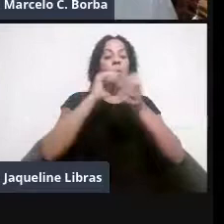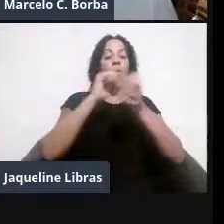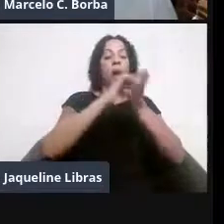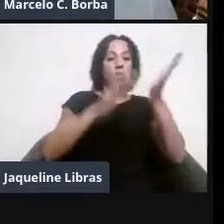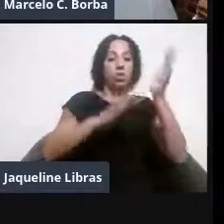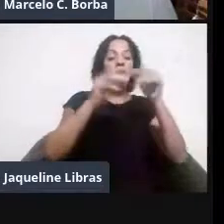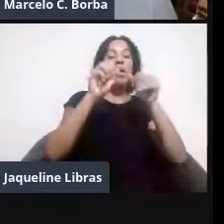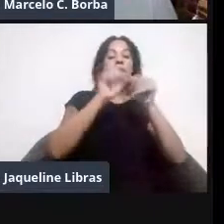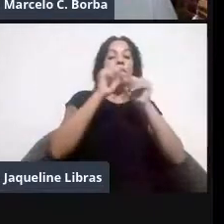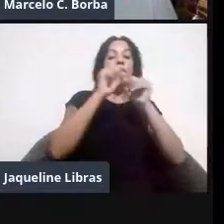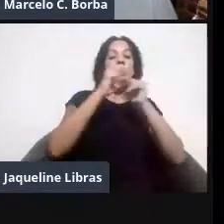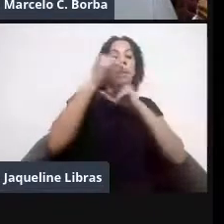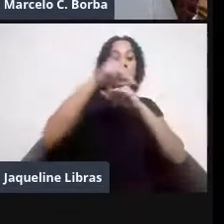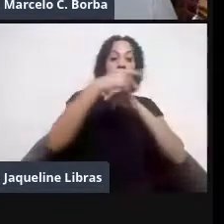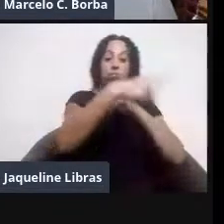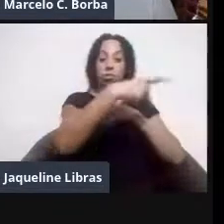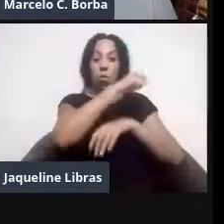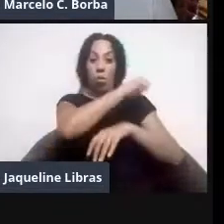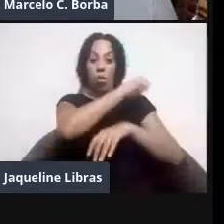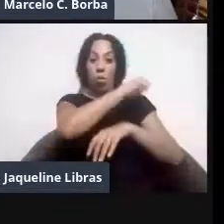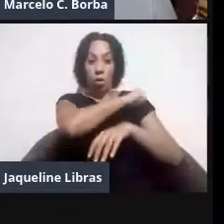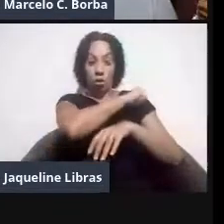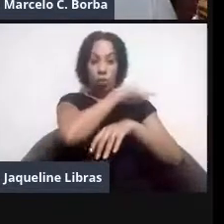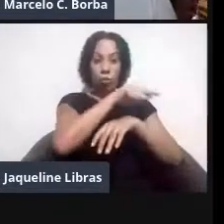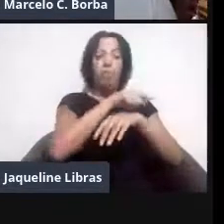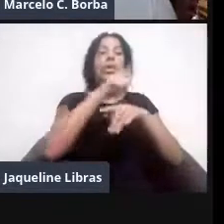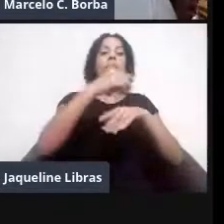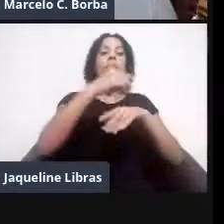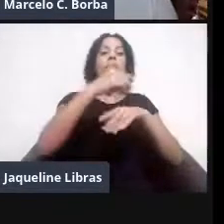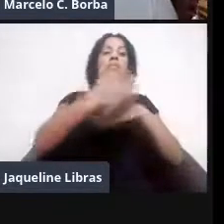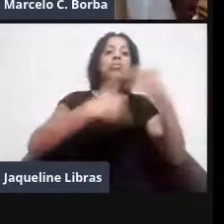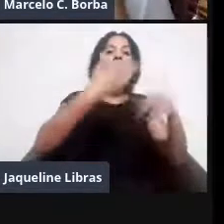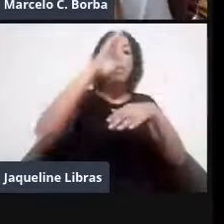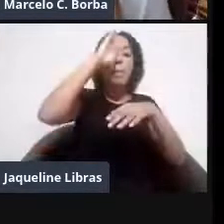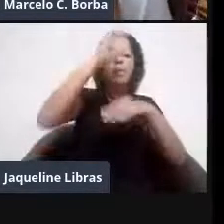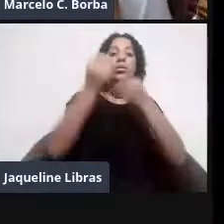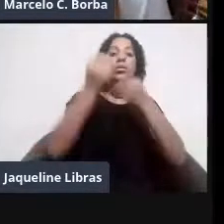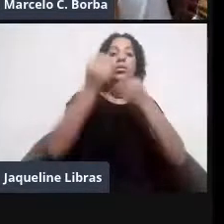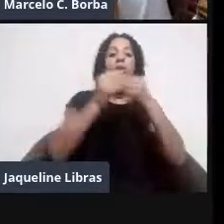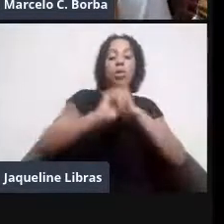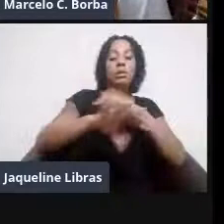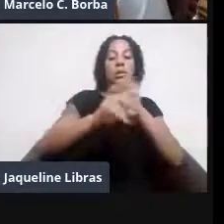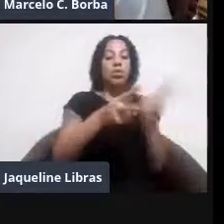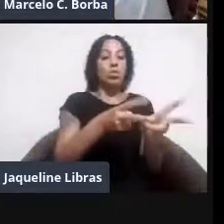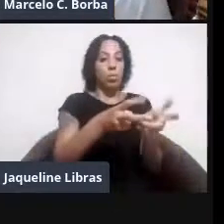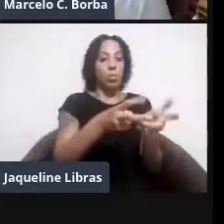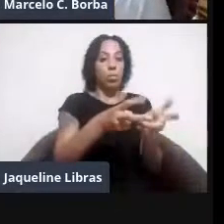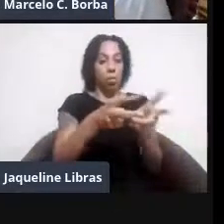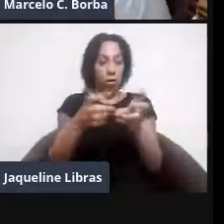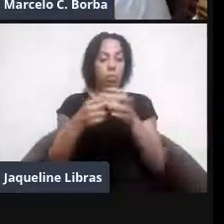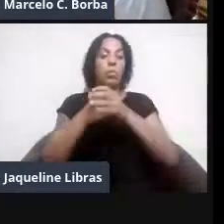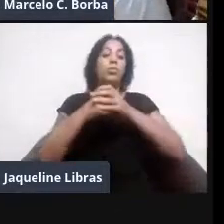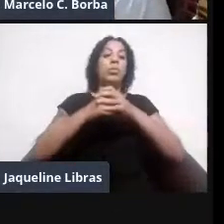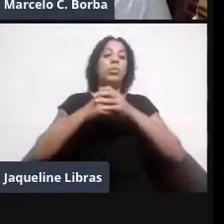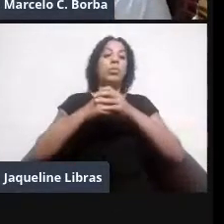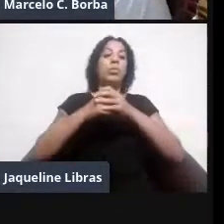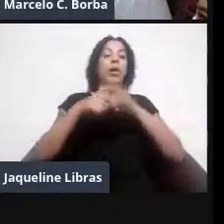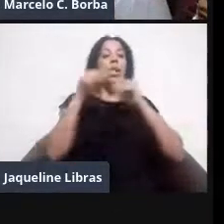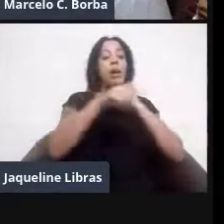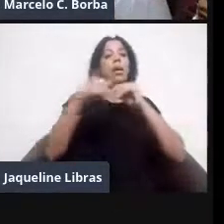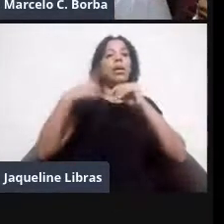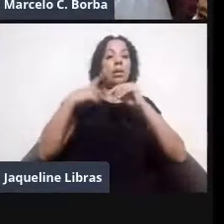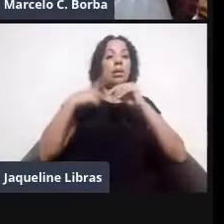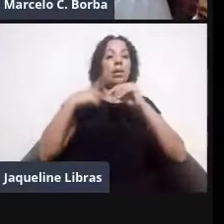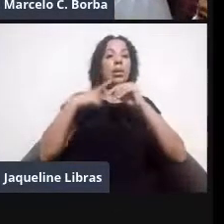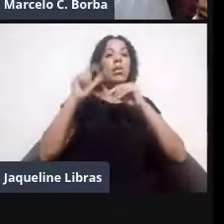para o estudante, ela é desenvolvida a partir de uma abordagem de ensino exploratório, ela tem como